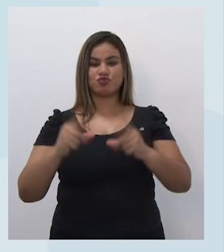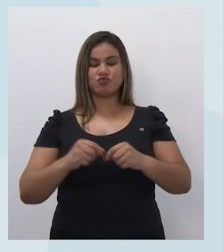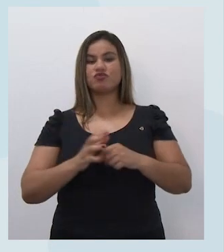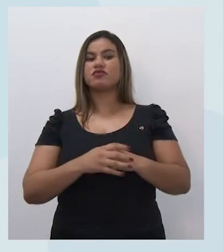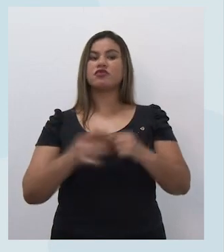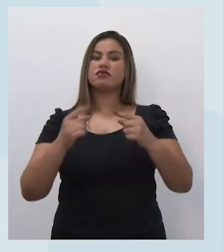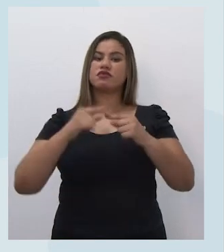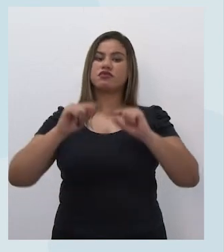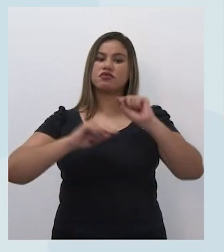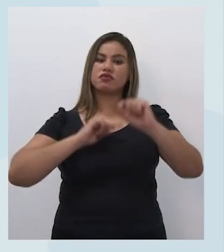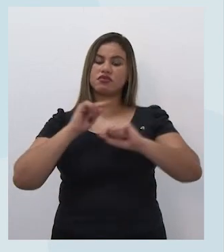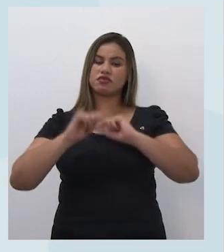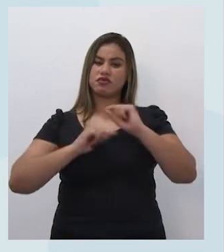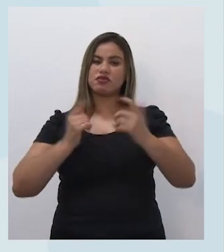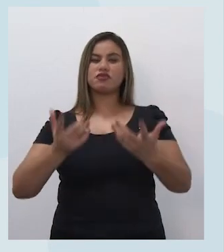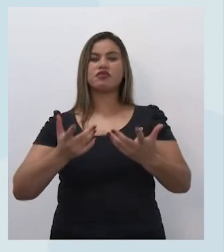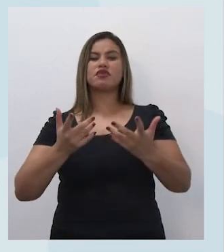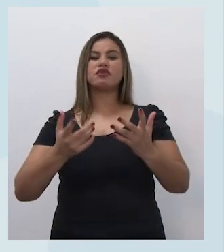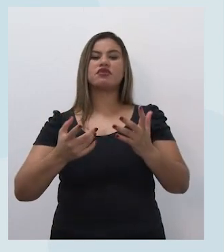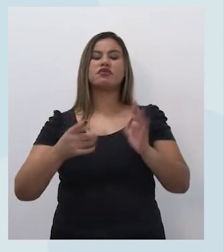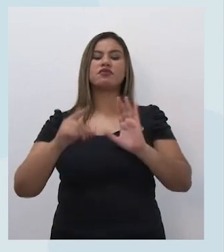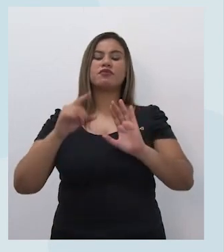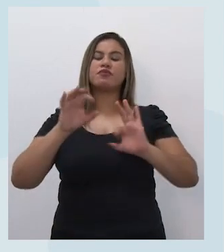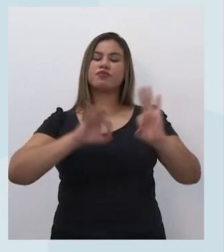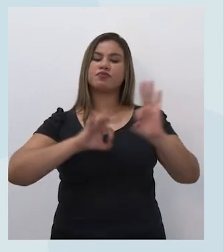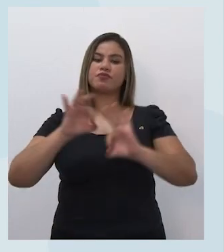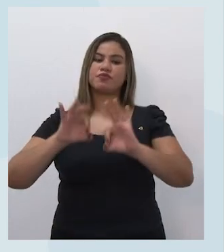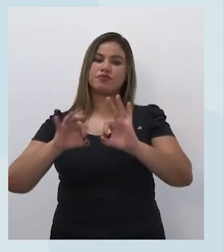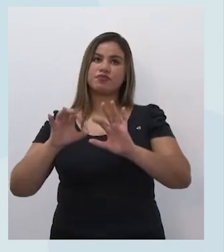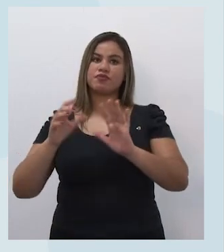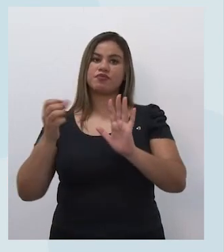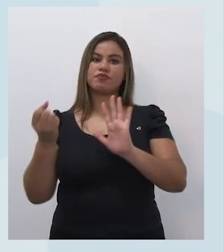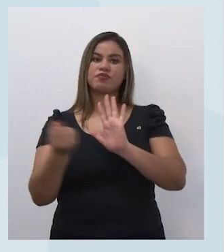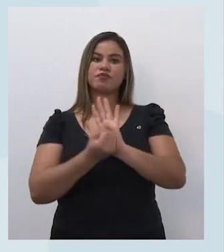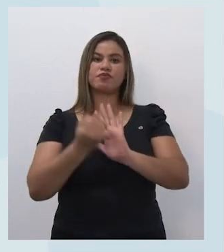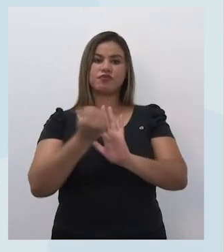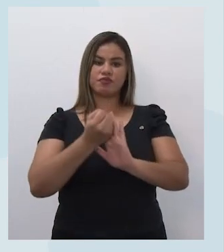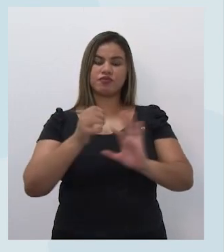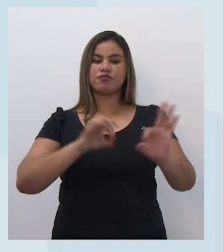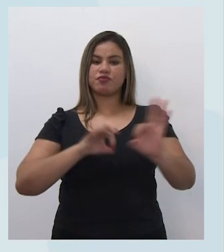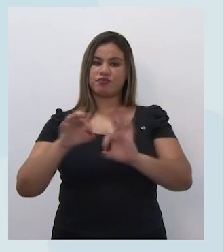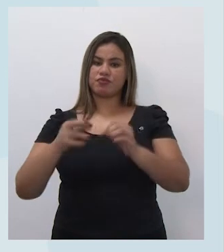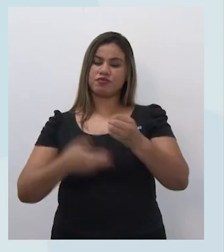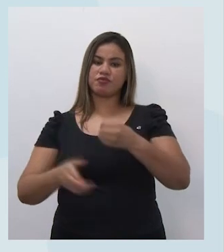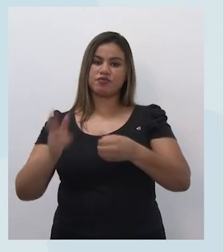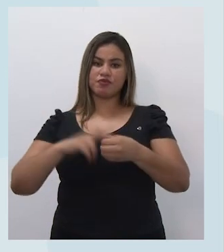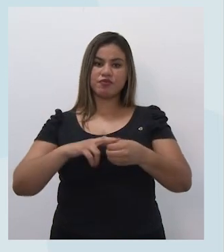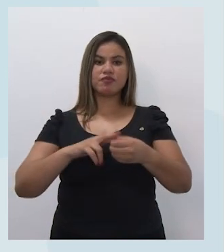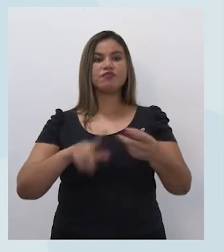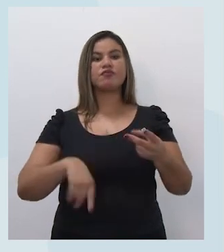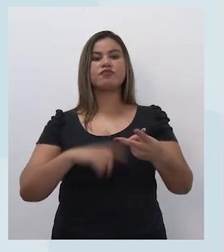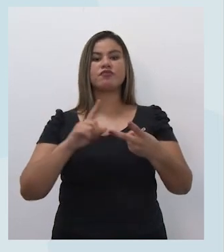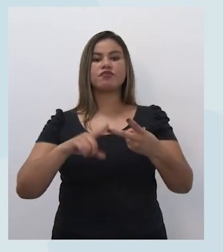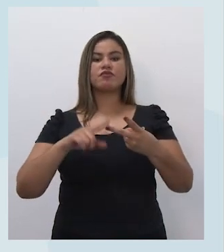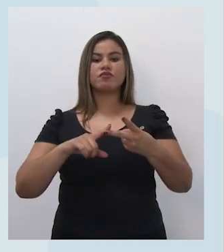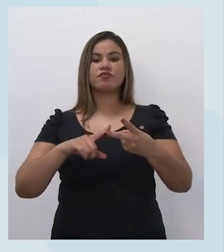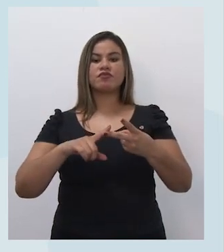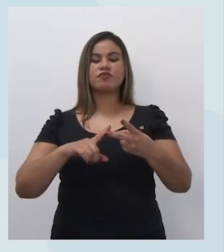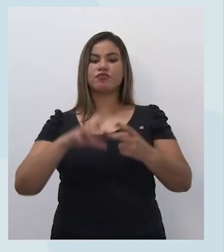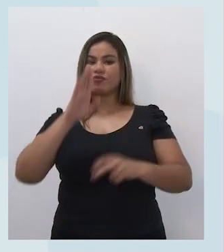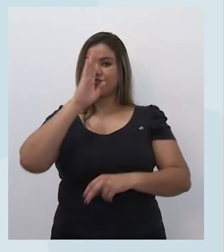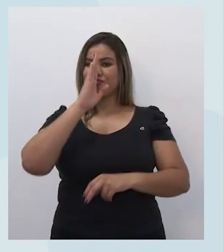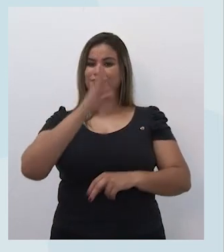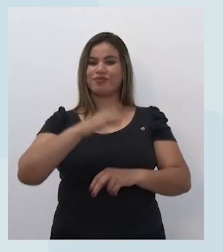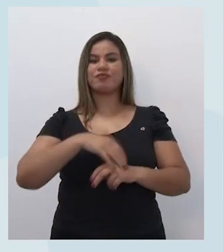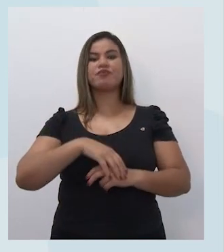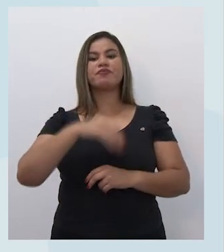eles os que foram apresentados aqui, como o documento orientador do projeto de recuperação intensiva, o destaque fica por aí. Também